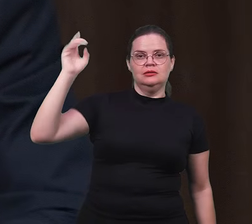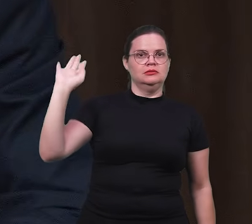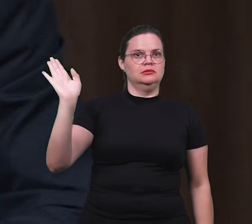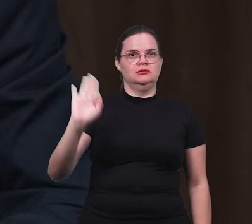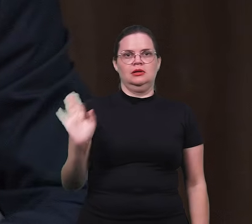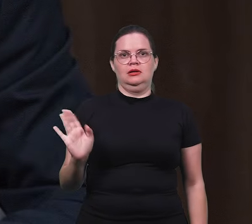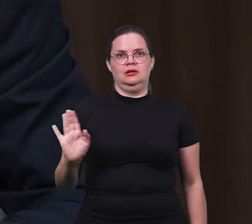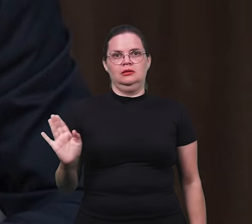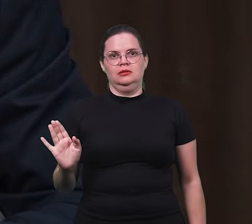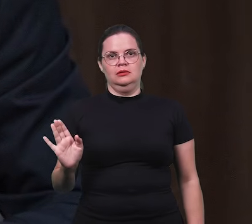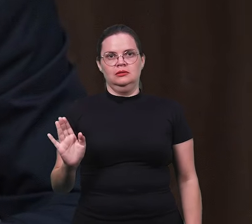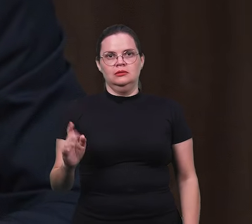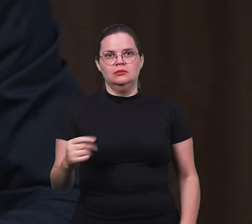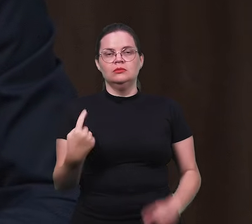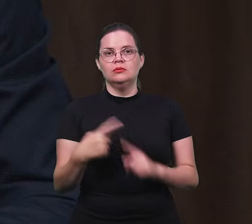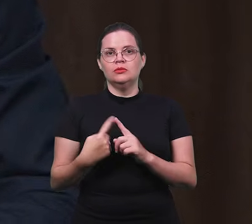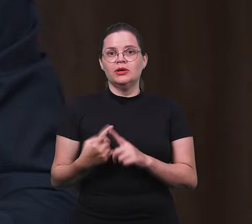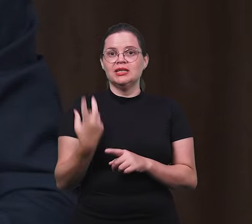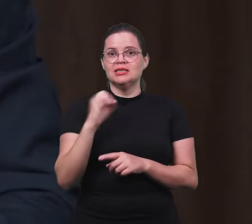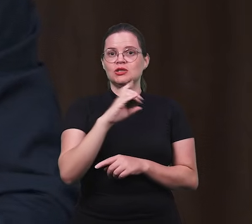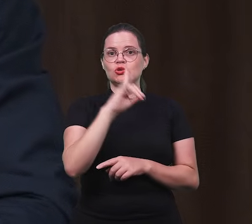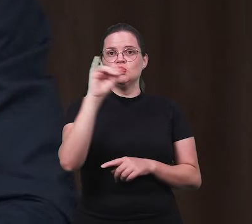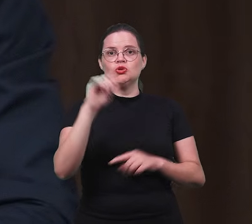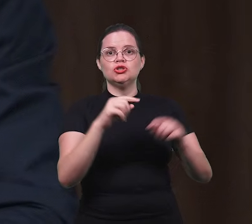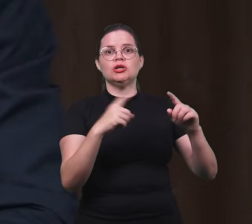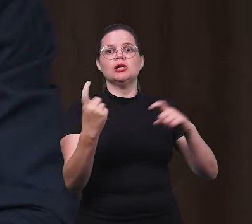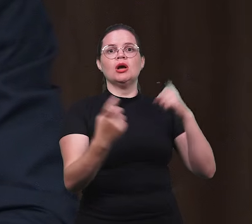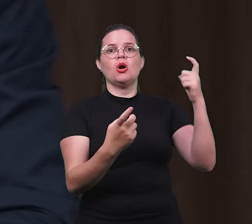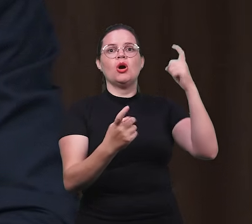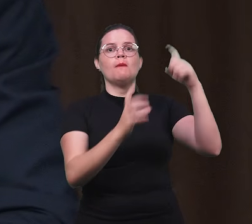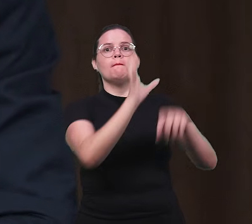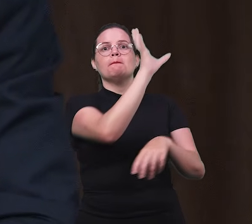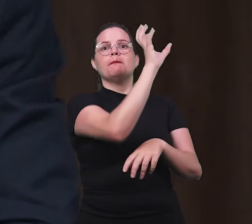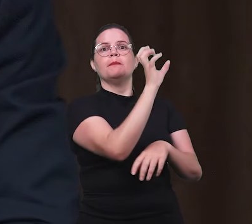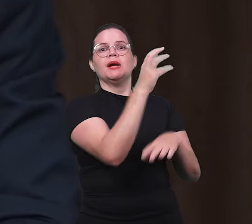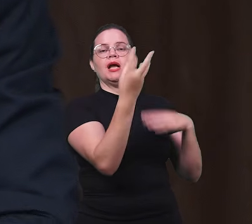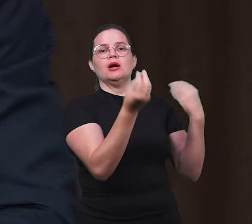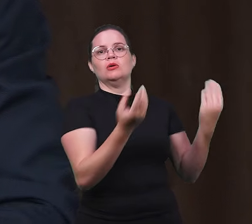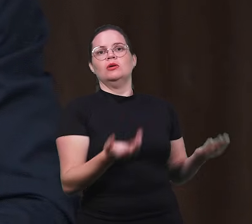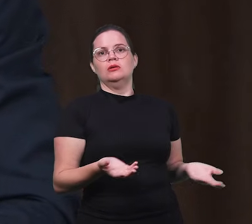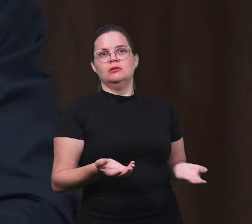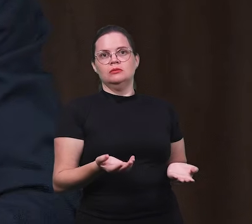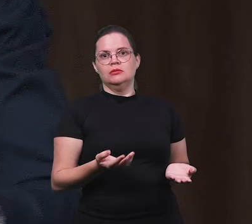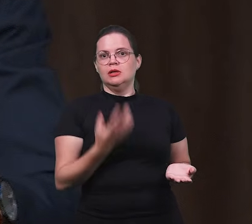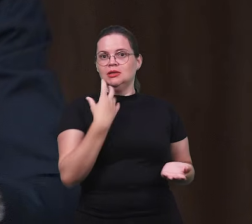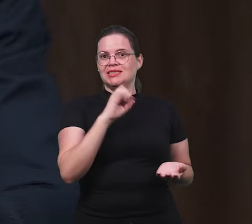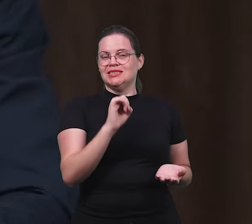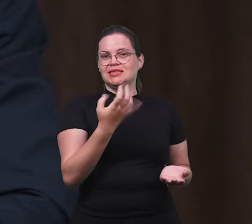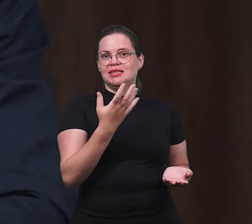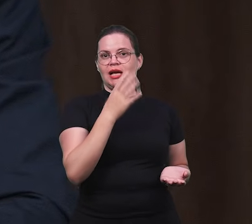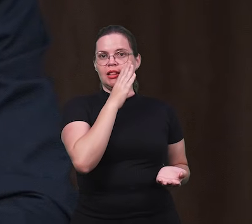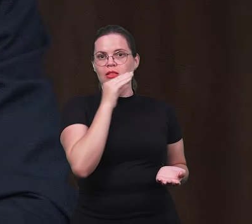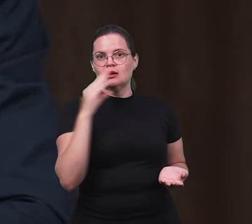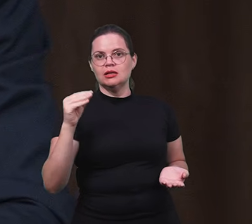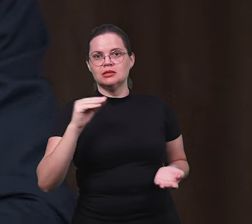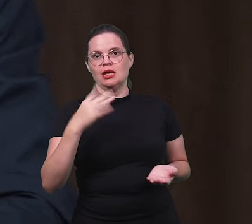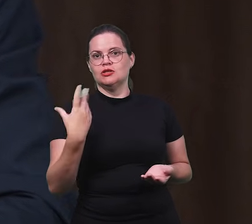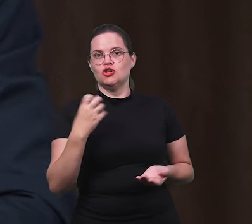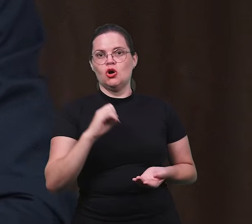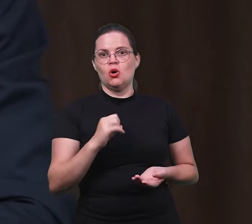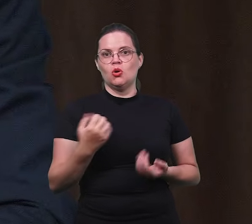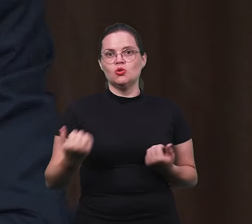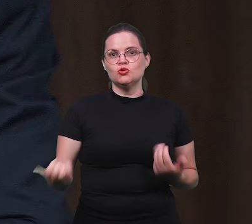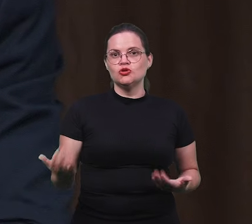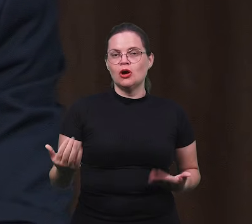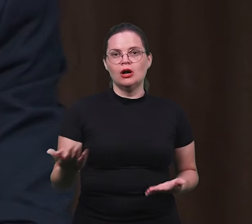põe estacas altíssimas. Porque senão, um dia que for colher, quem vai colher? O adolescente, o jovem, o adulto mais